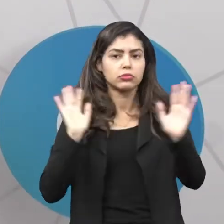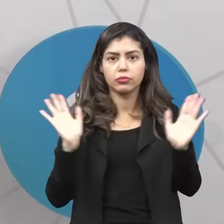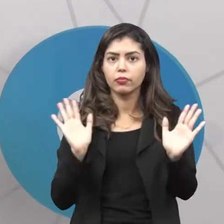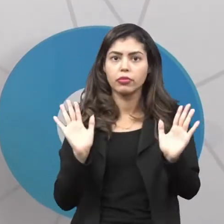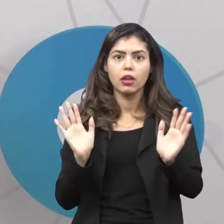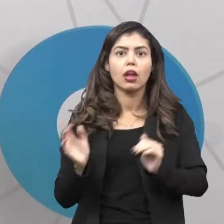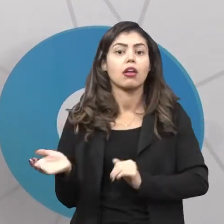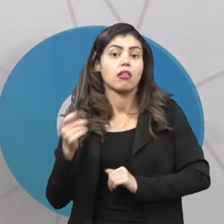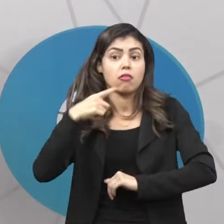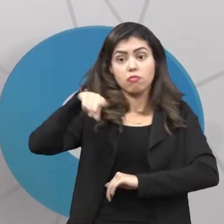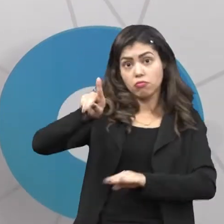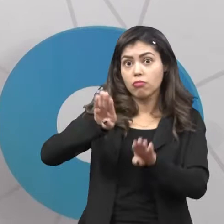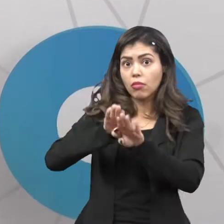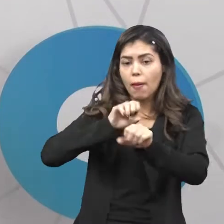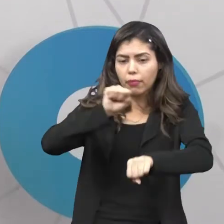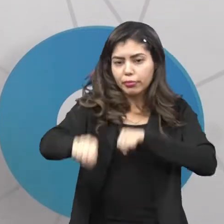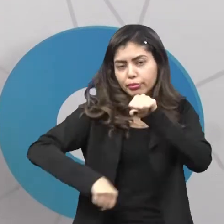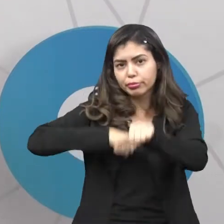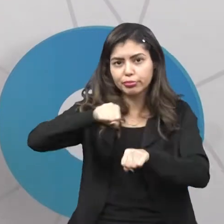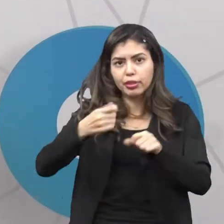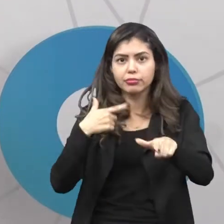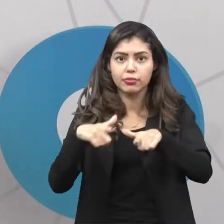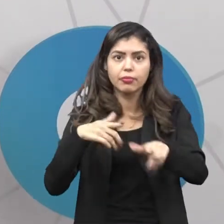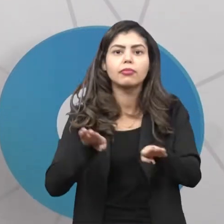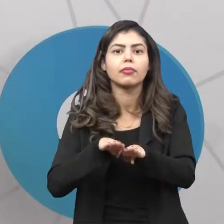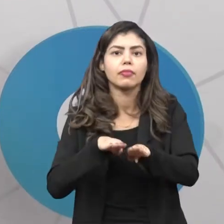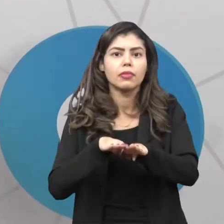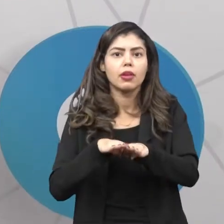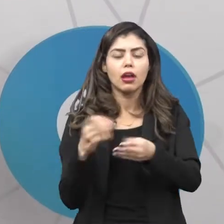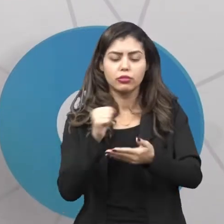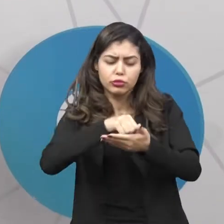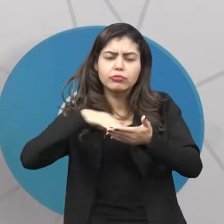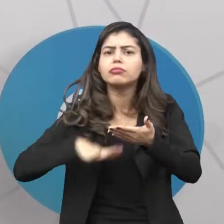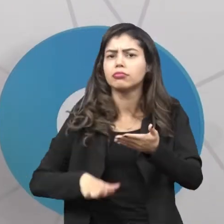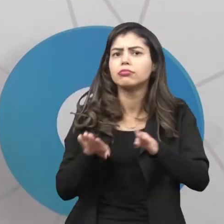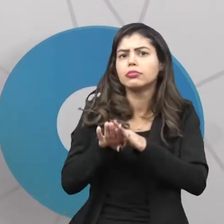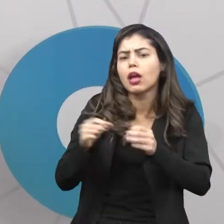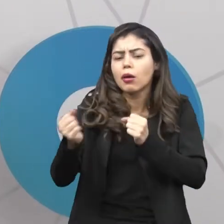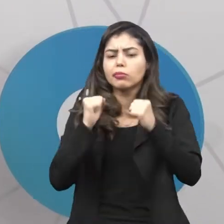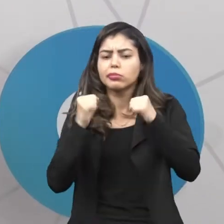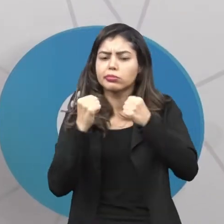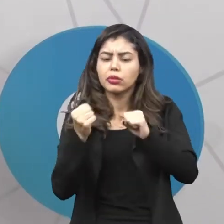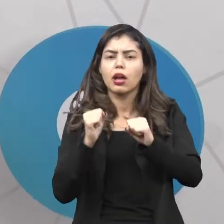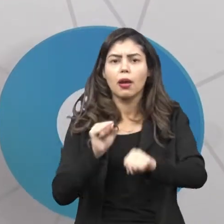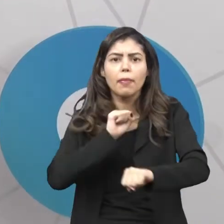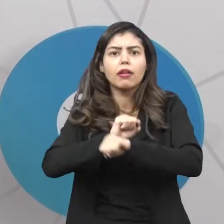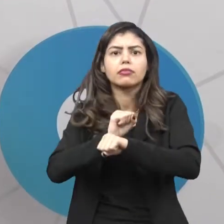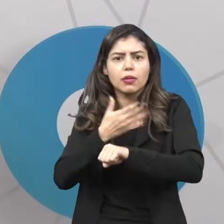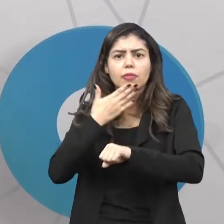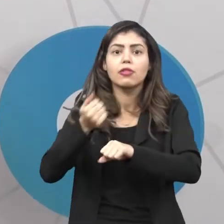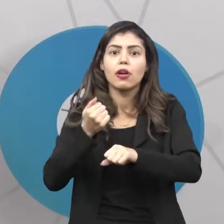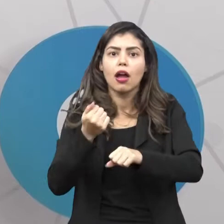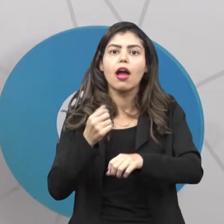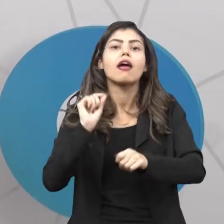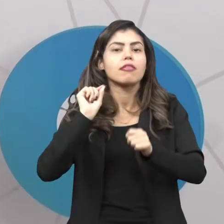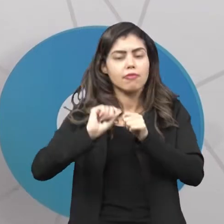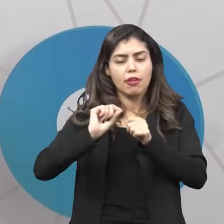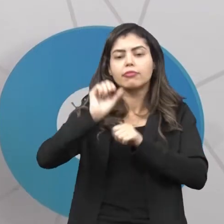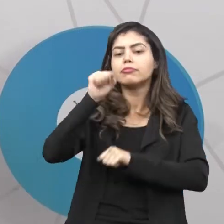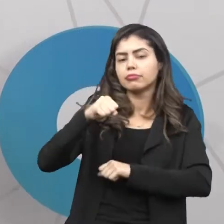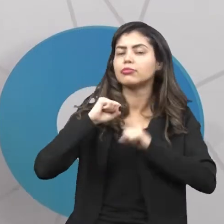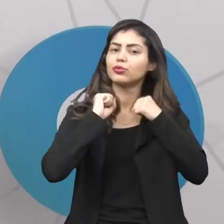até o trabalho andando de bicicleta. Essas são tarefas básicas que te tiram do teu repouso e que são consideradas